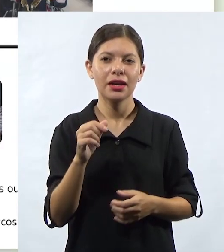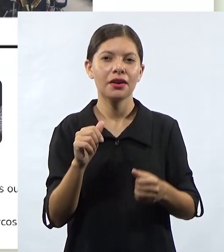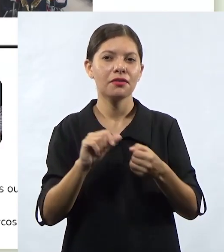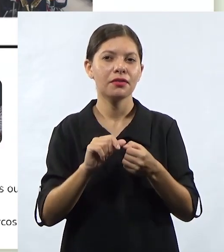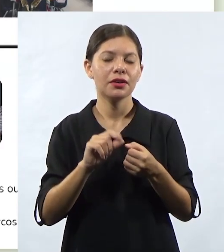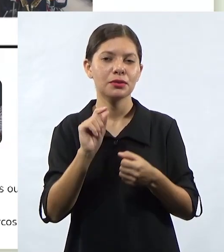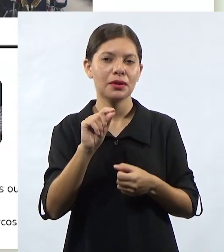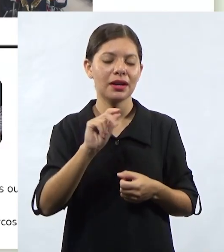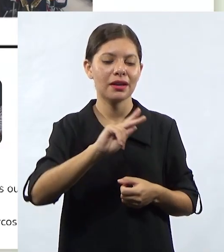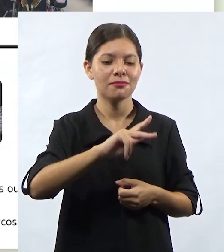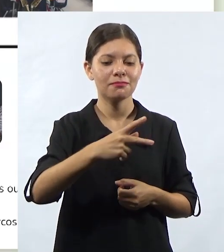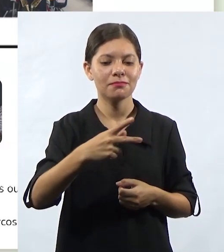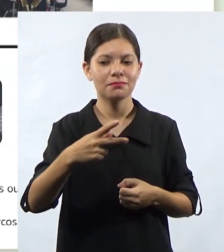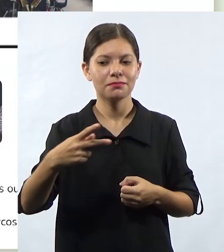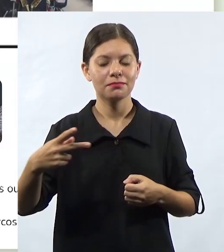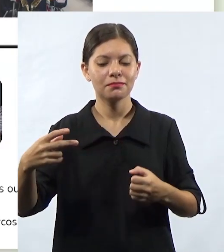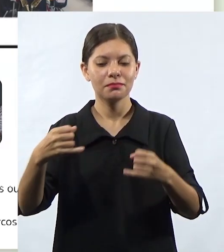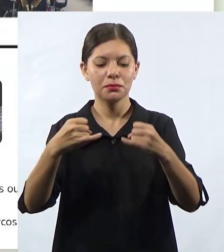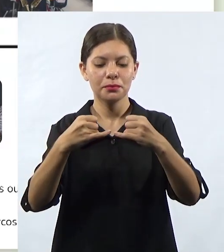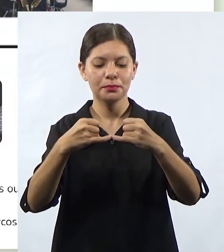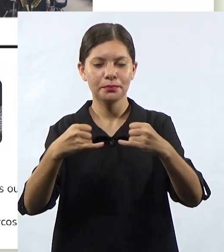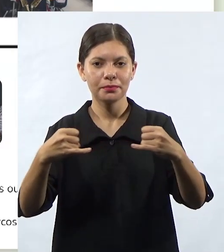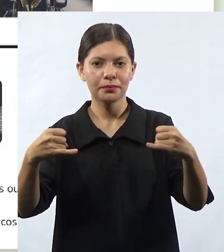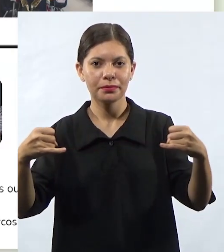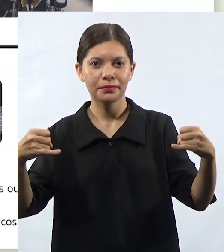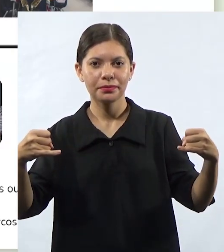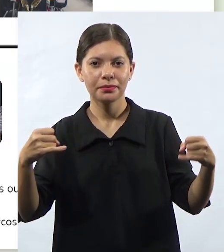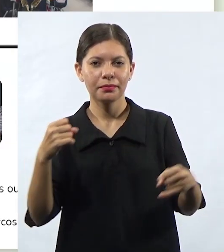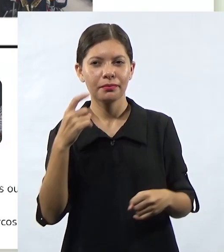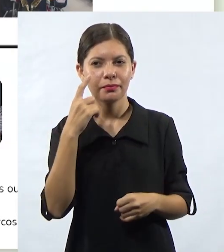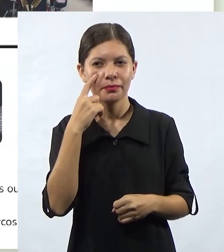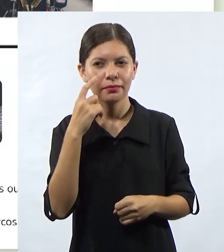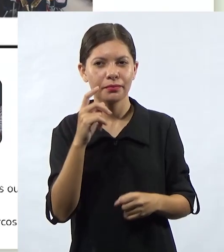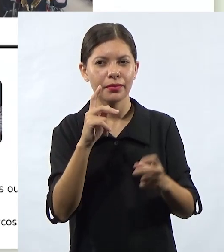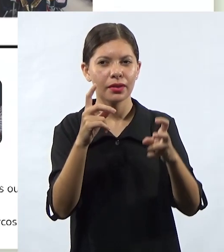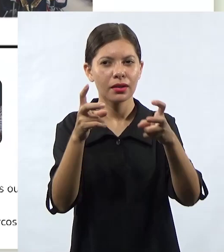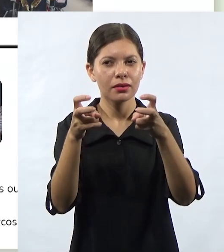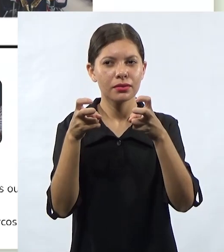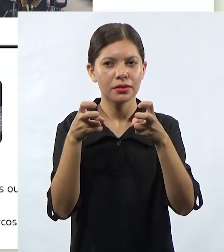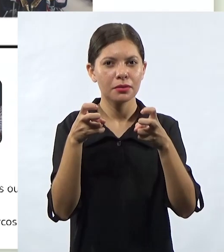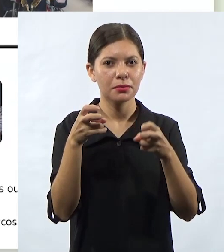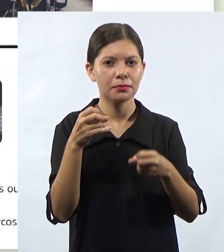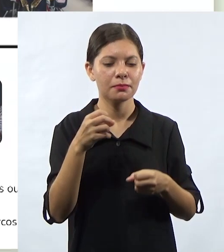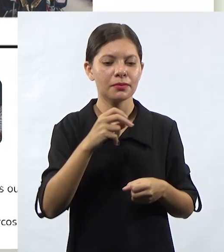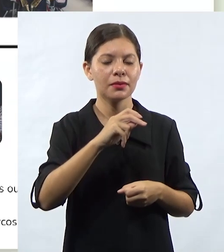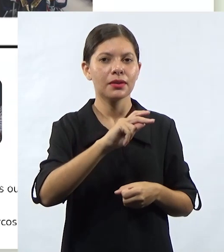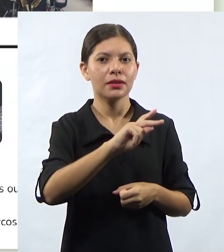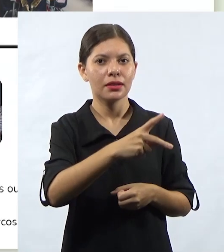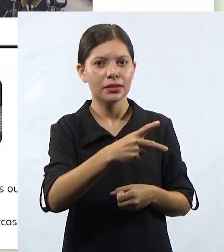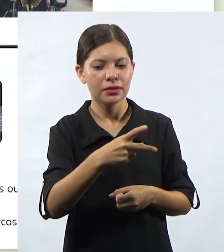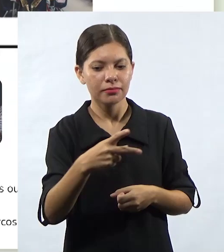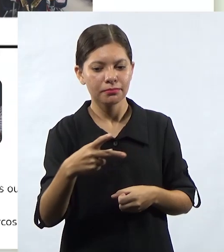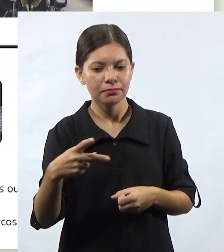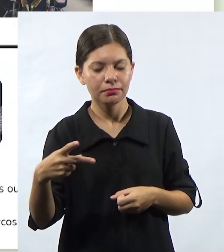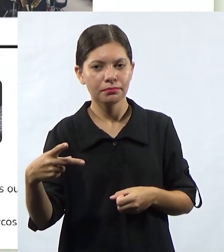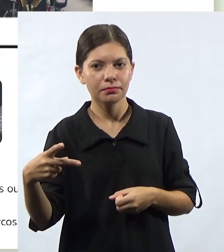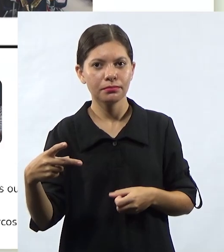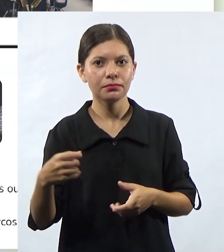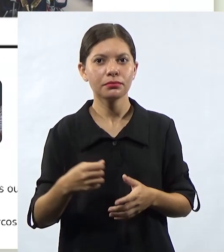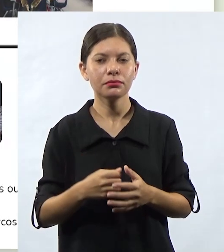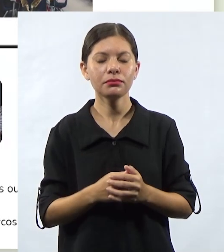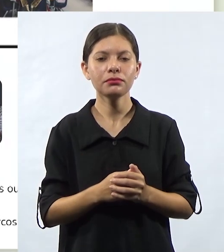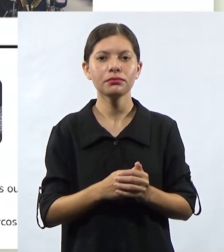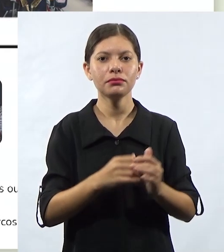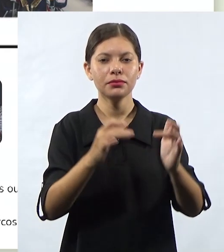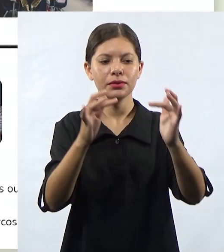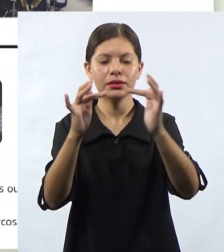linha horizontal, né? Então, olha, eu percebo que ela vai no sentido da esquerda para a direita e interativa.